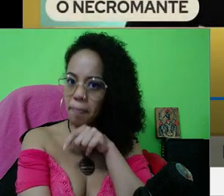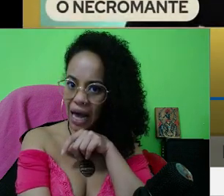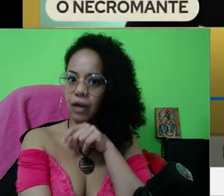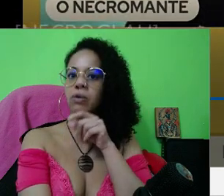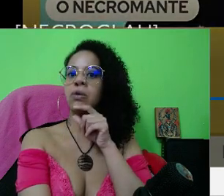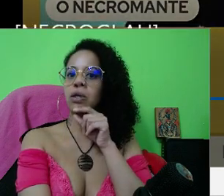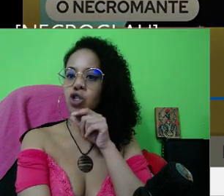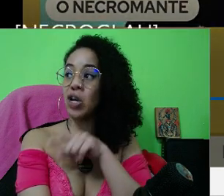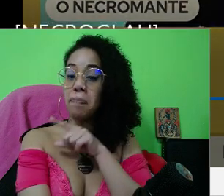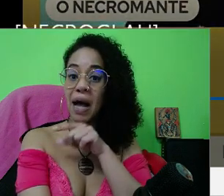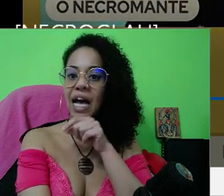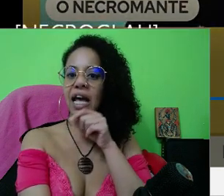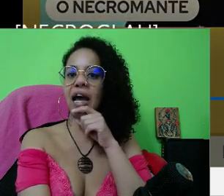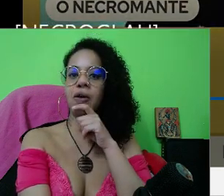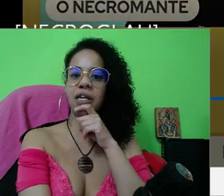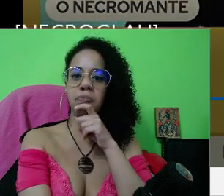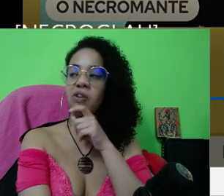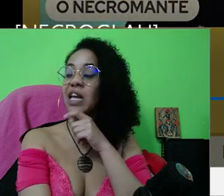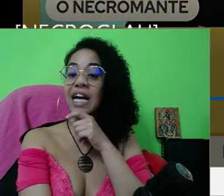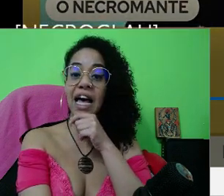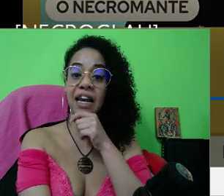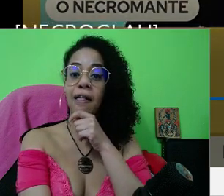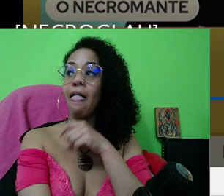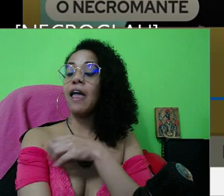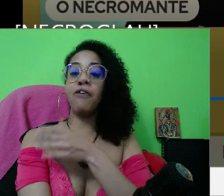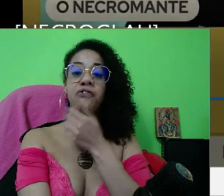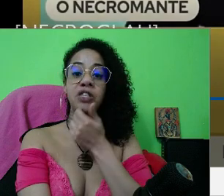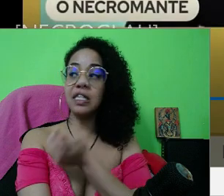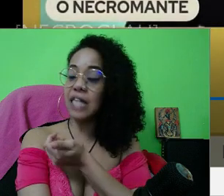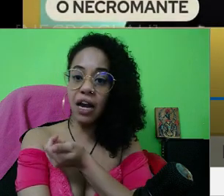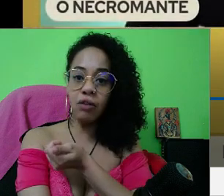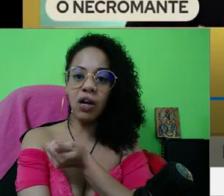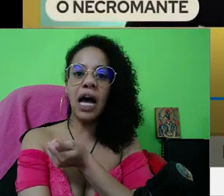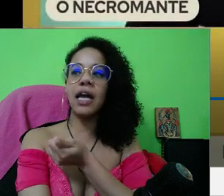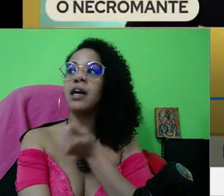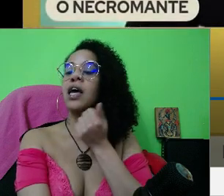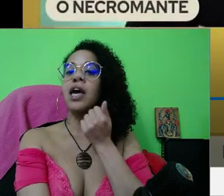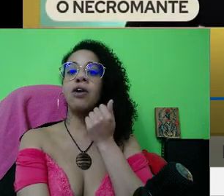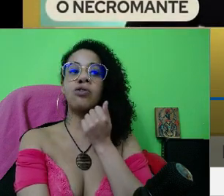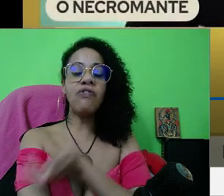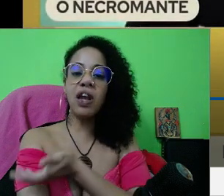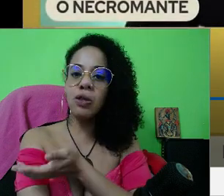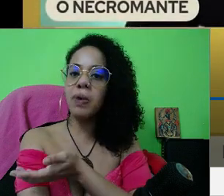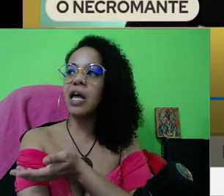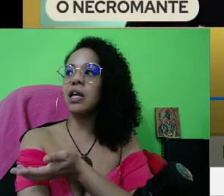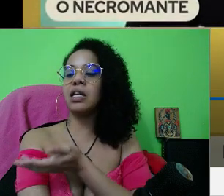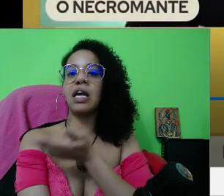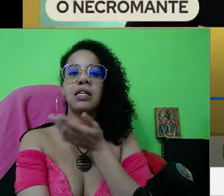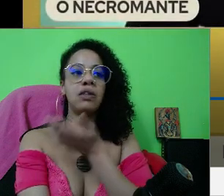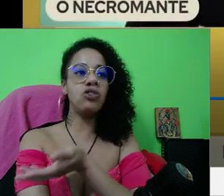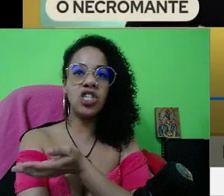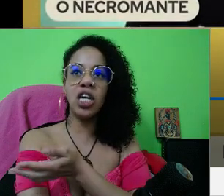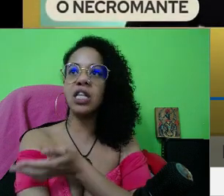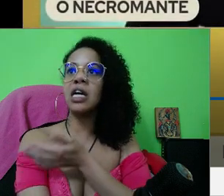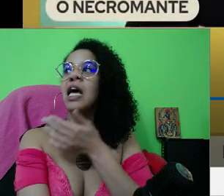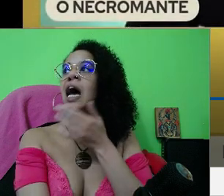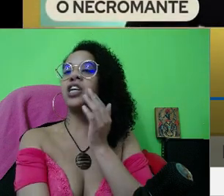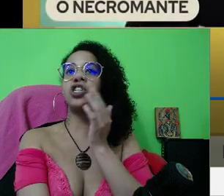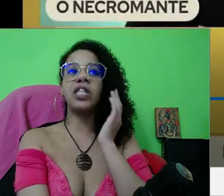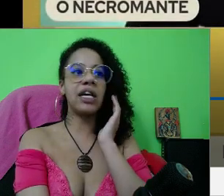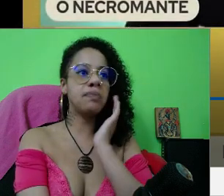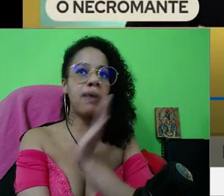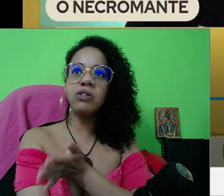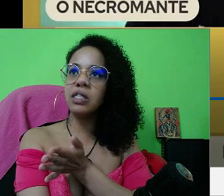acabaram chorei para aqui porque eu falei cara eu fui sincera com o cara eu tô falando para ele que tem questão de agenda